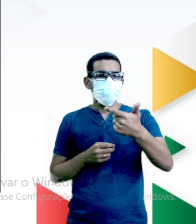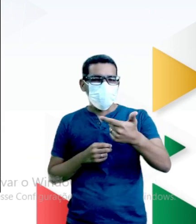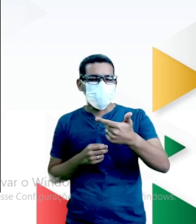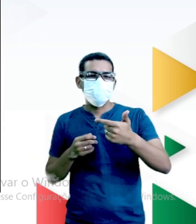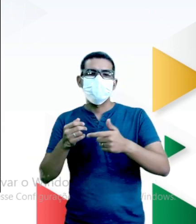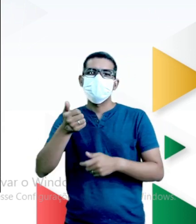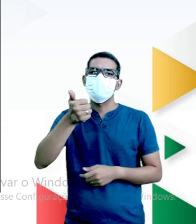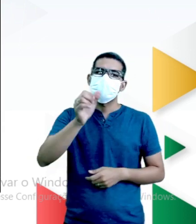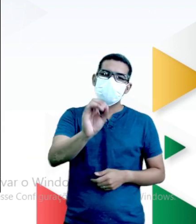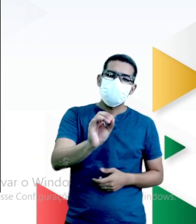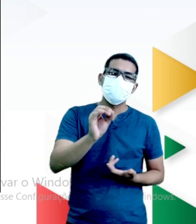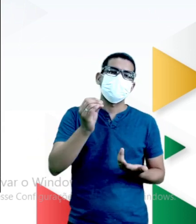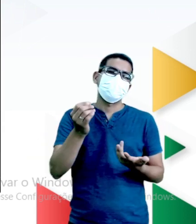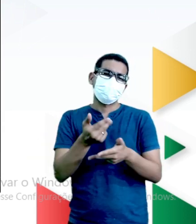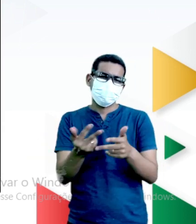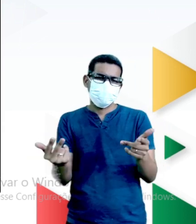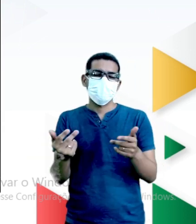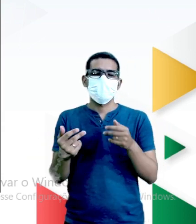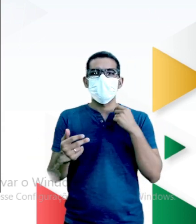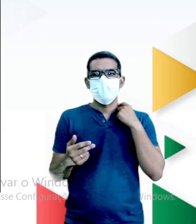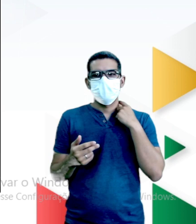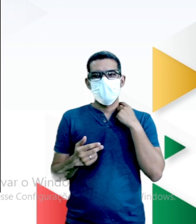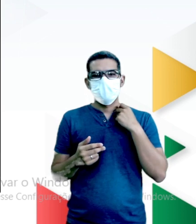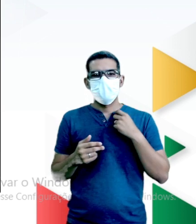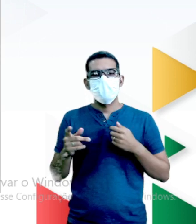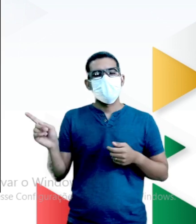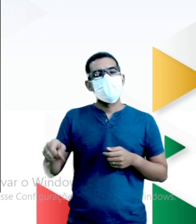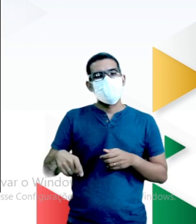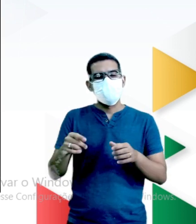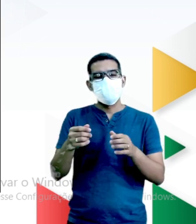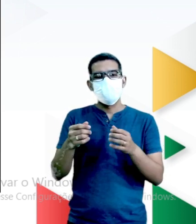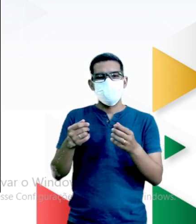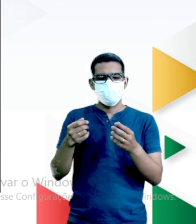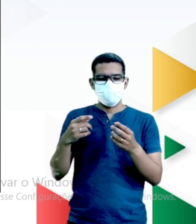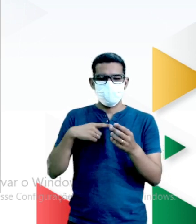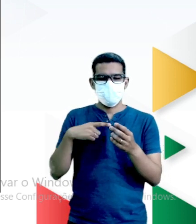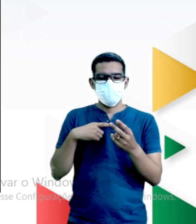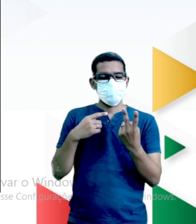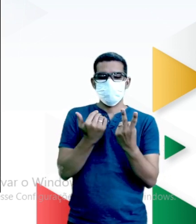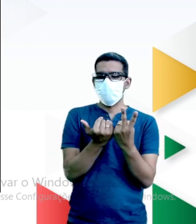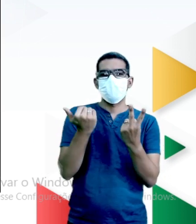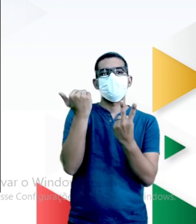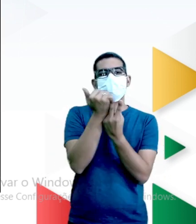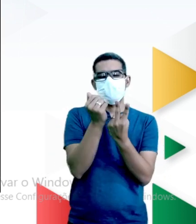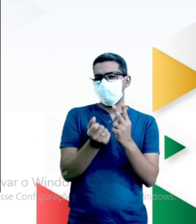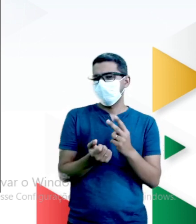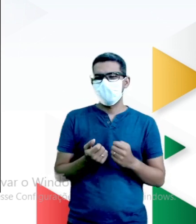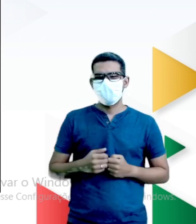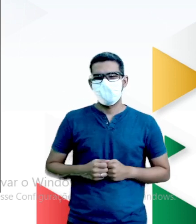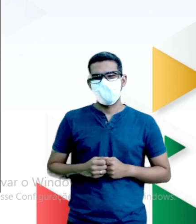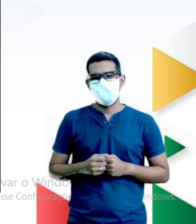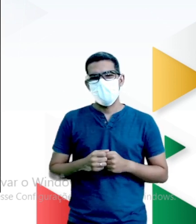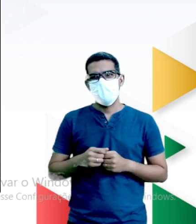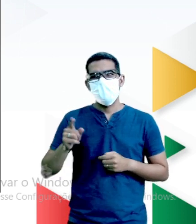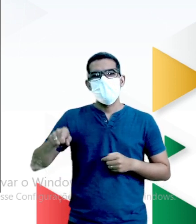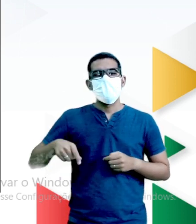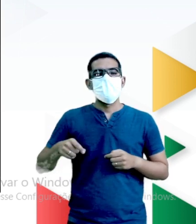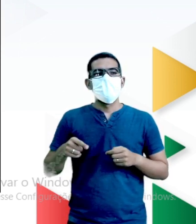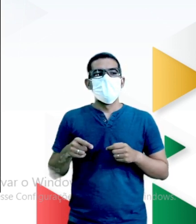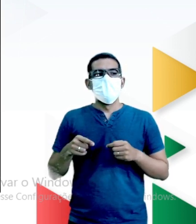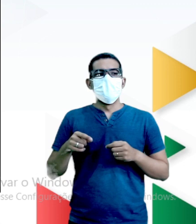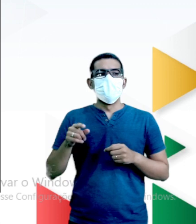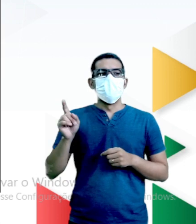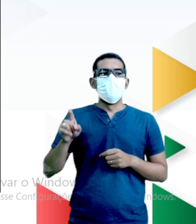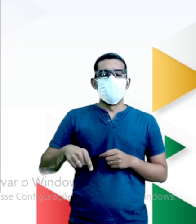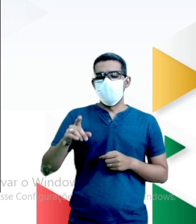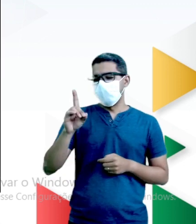um número composto. Então, como é um número composto e a lista que pede aí é só números primos, a letra